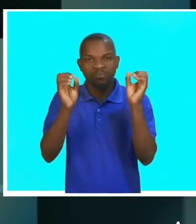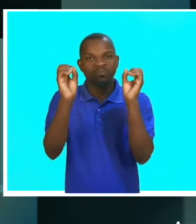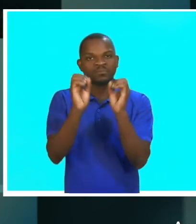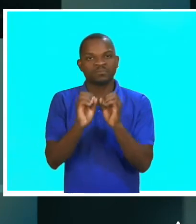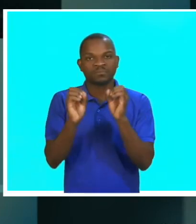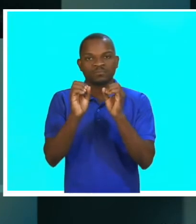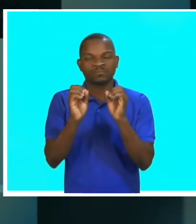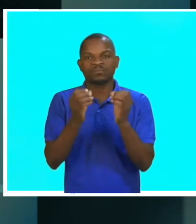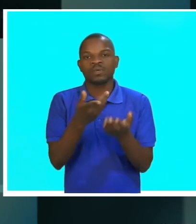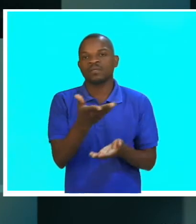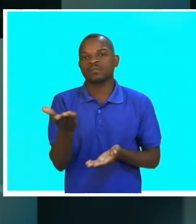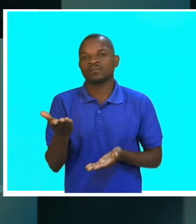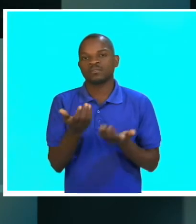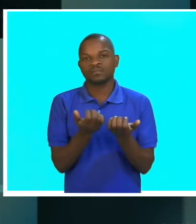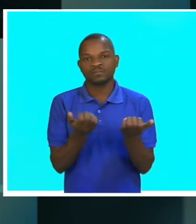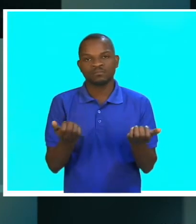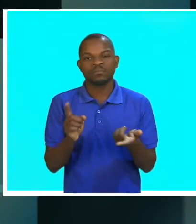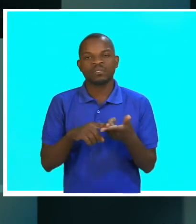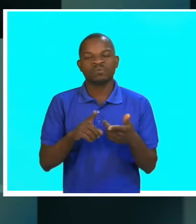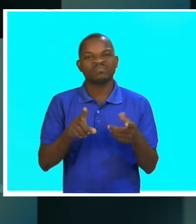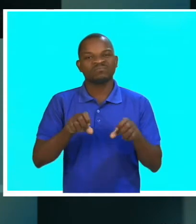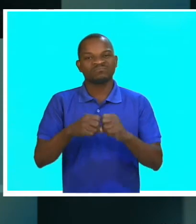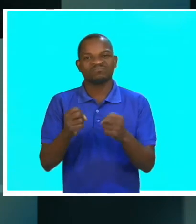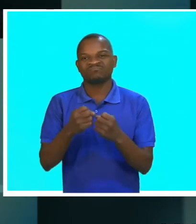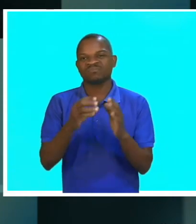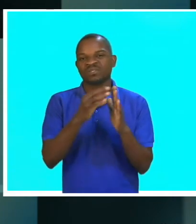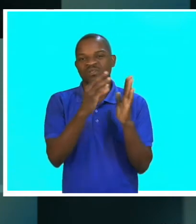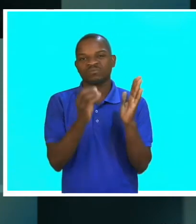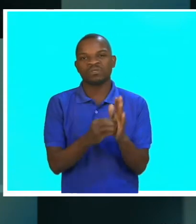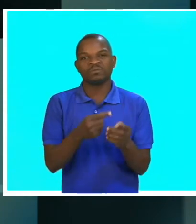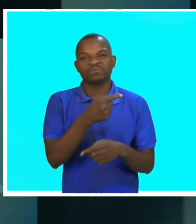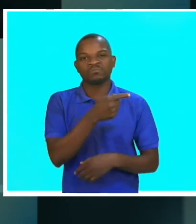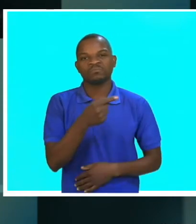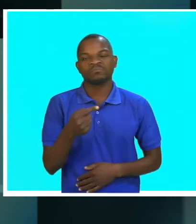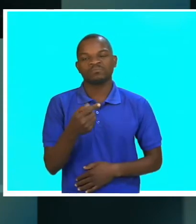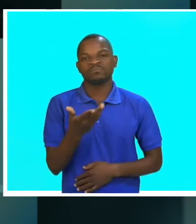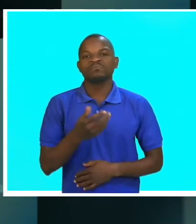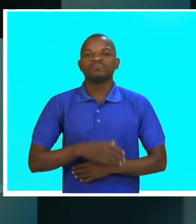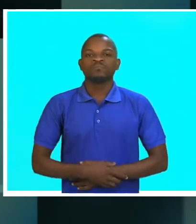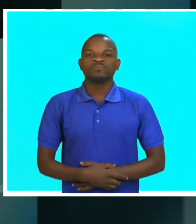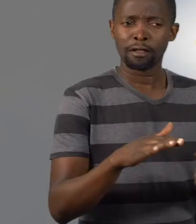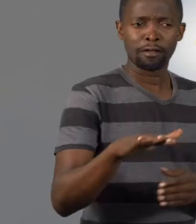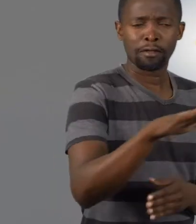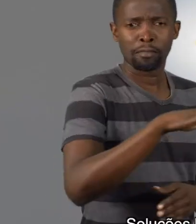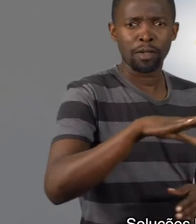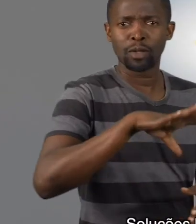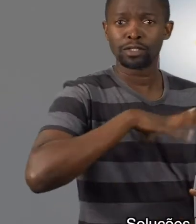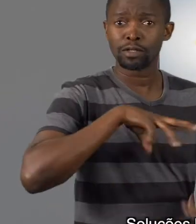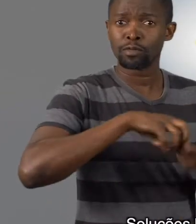distrações para a criança. E assim acaba prejudicando no próprio aproveitamento da criança.